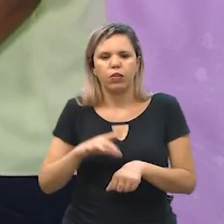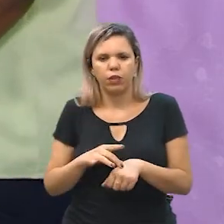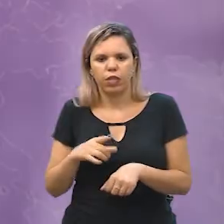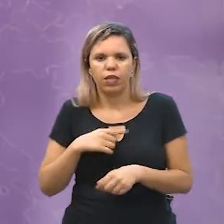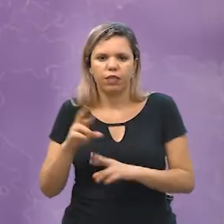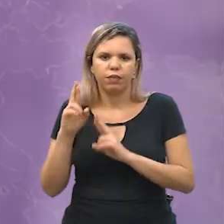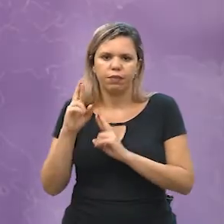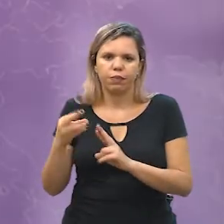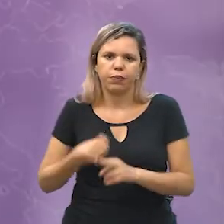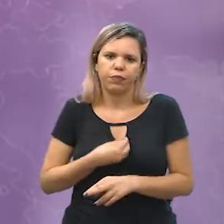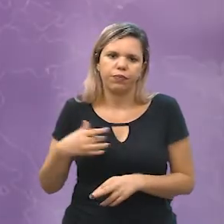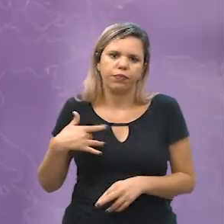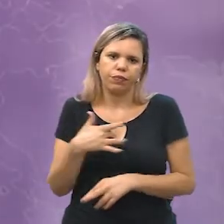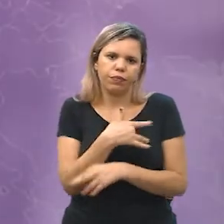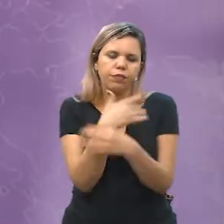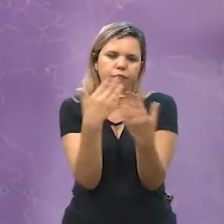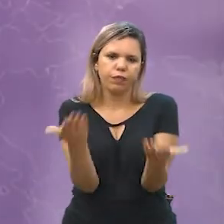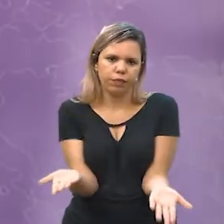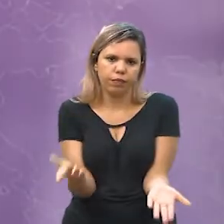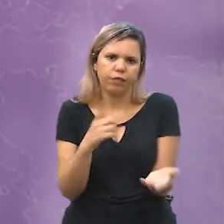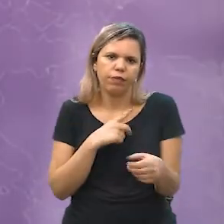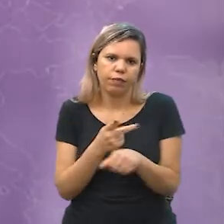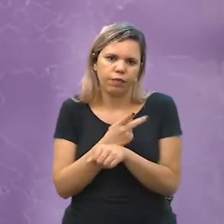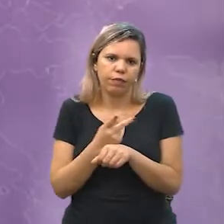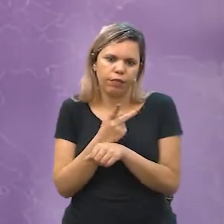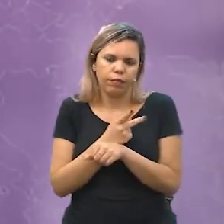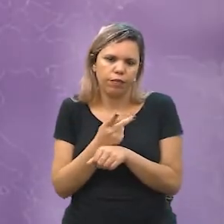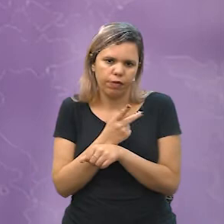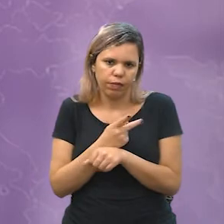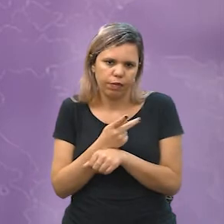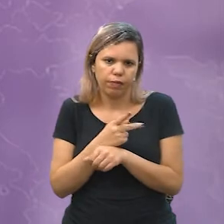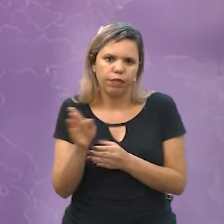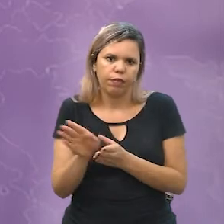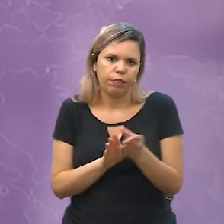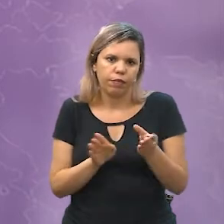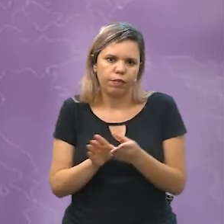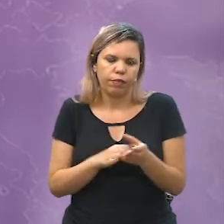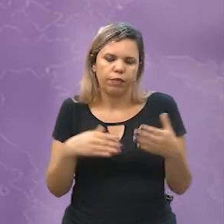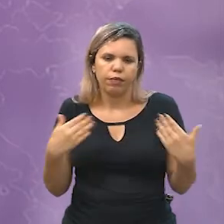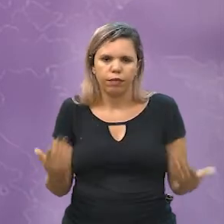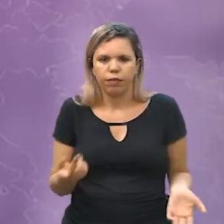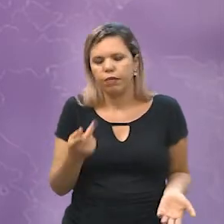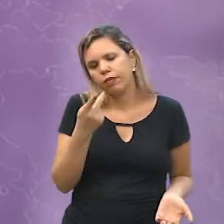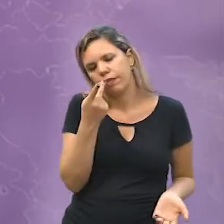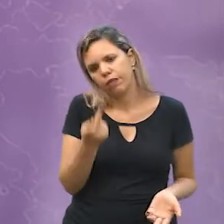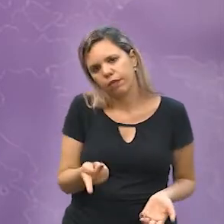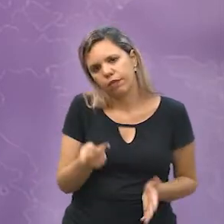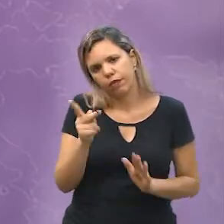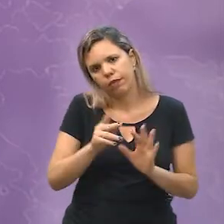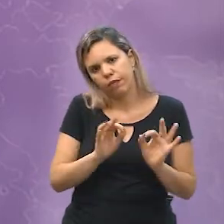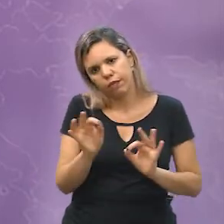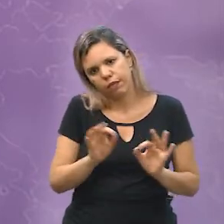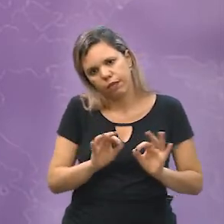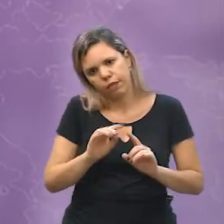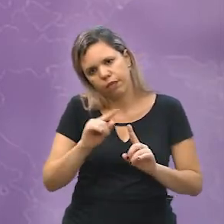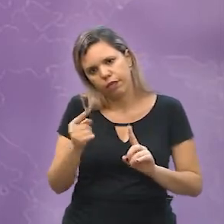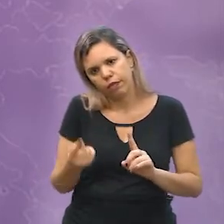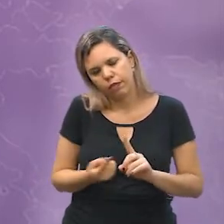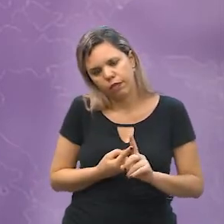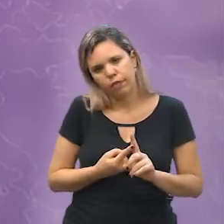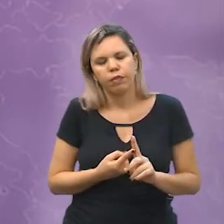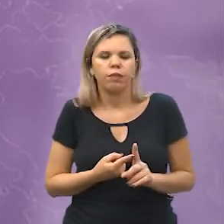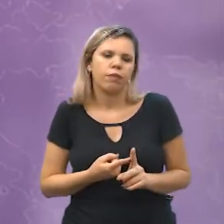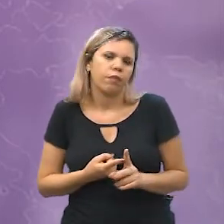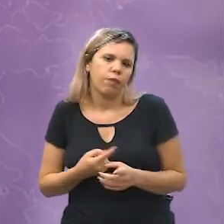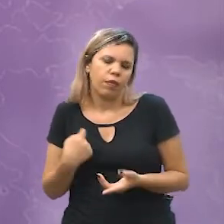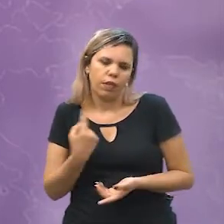vida saudável, né, então tem que procurar sempre se orientar, né, doutora? Quando a gente fala em planejar uma gravidez, uma